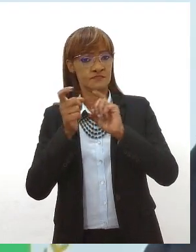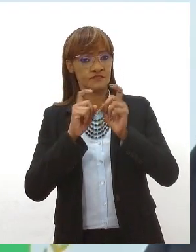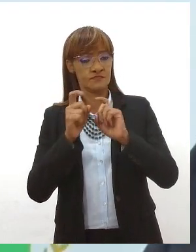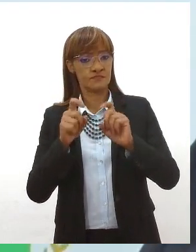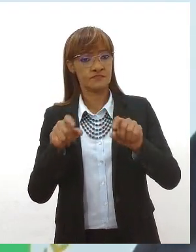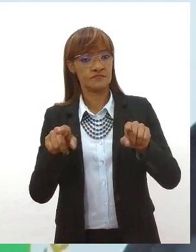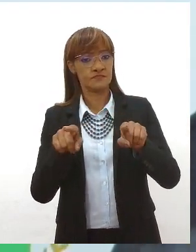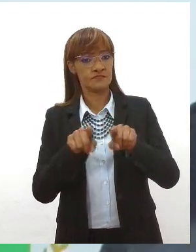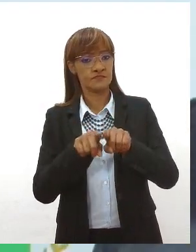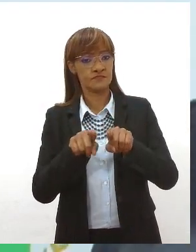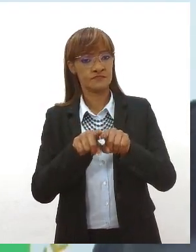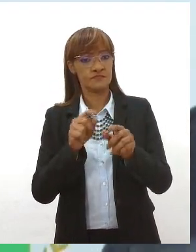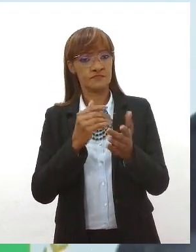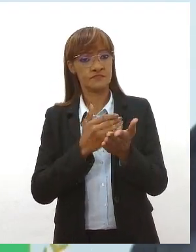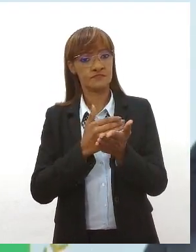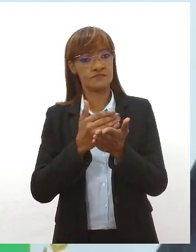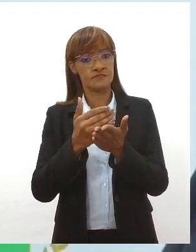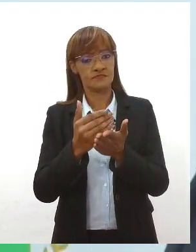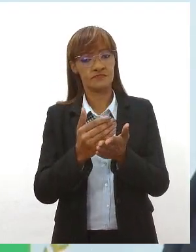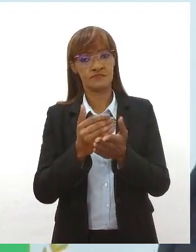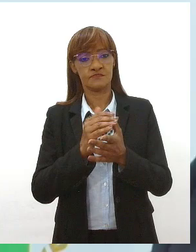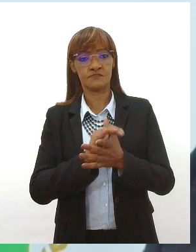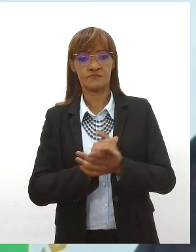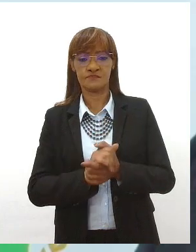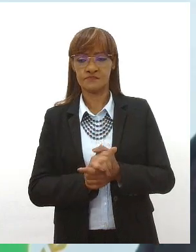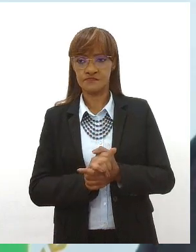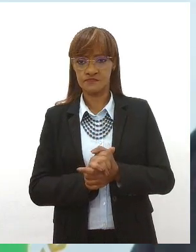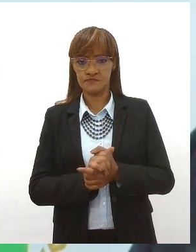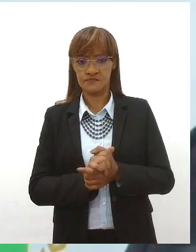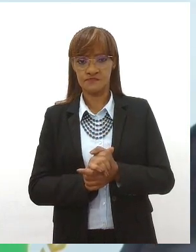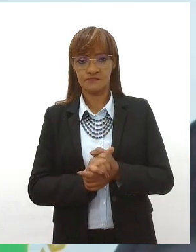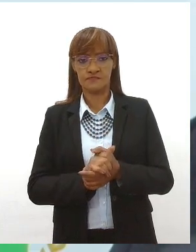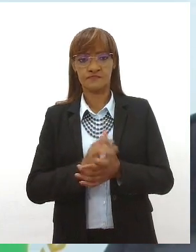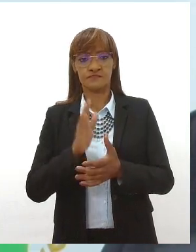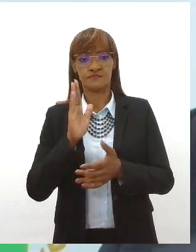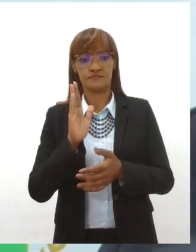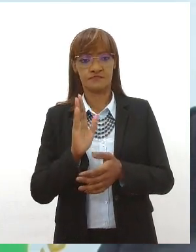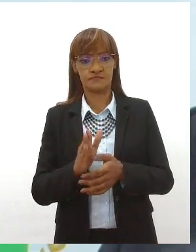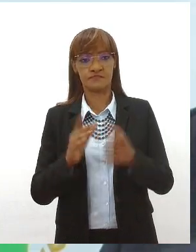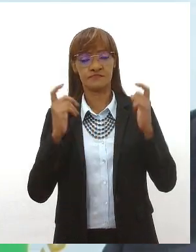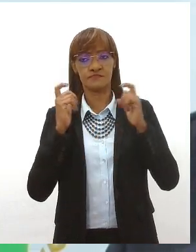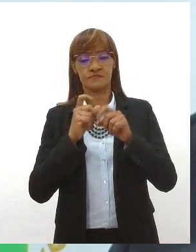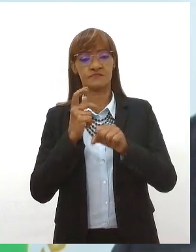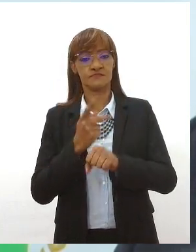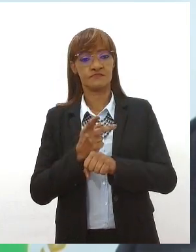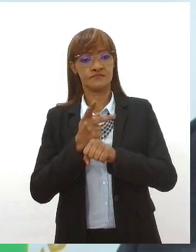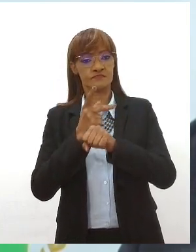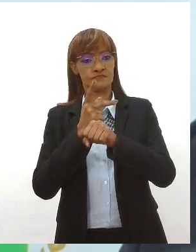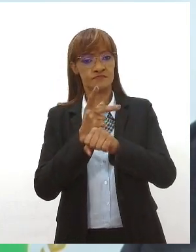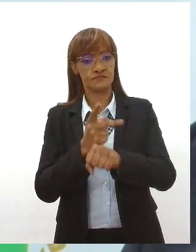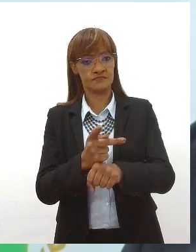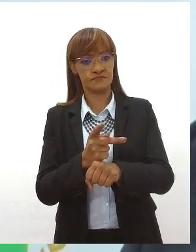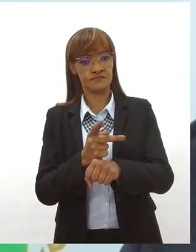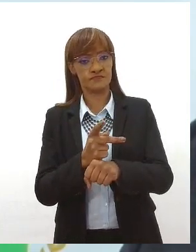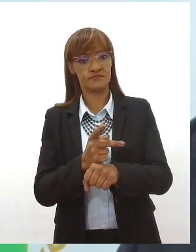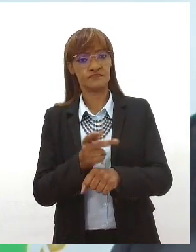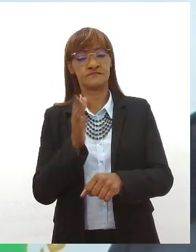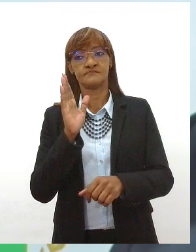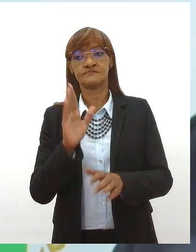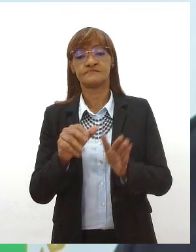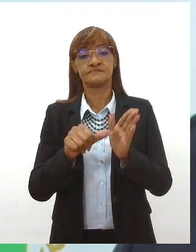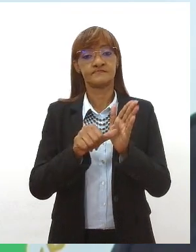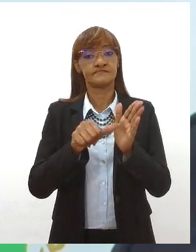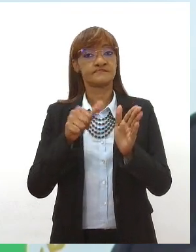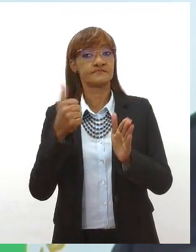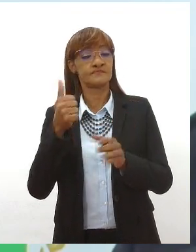a pouco a entrega da medalha Quintina Diniz, né? Que foi a primeira mulher deputada